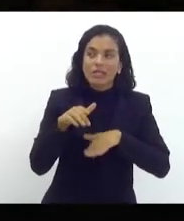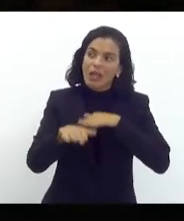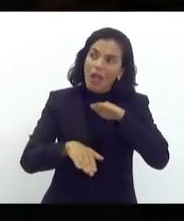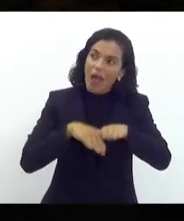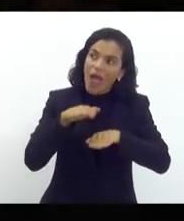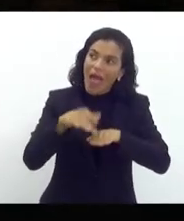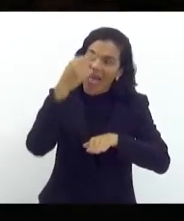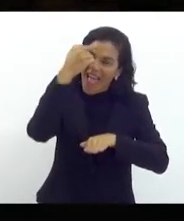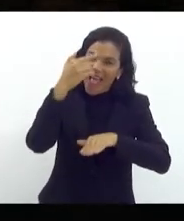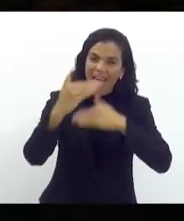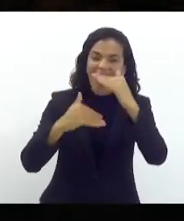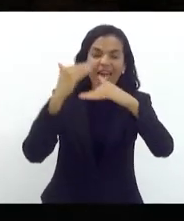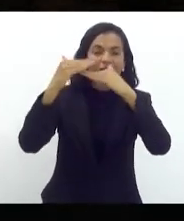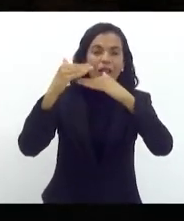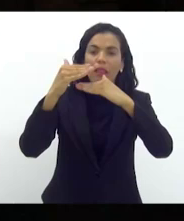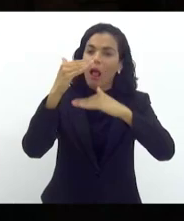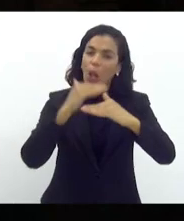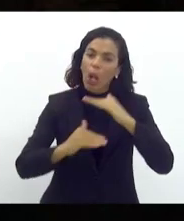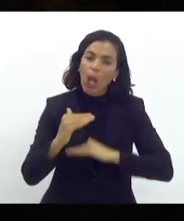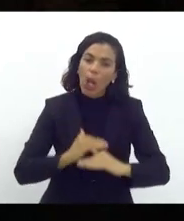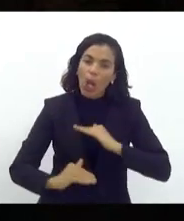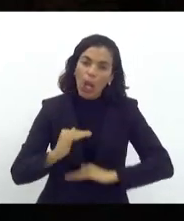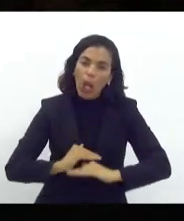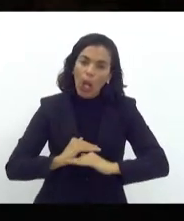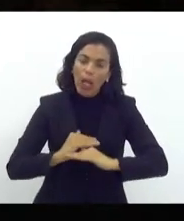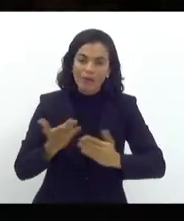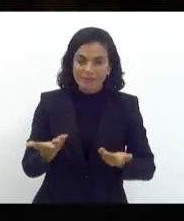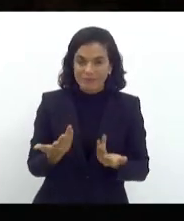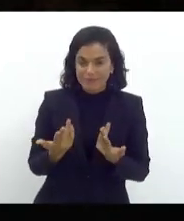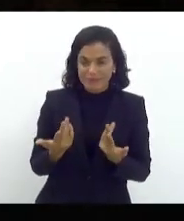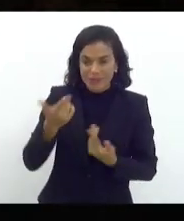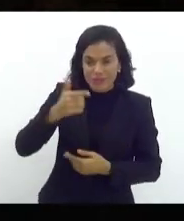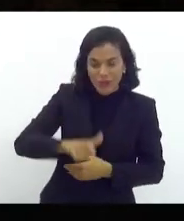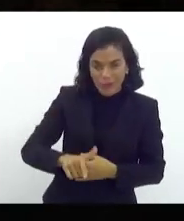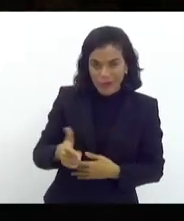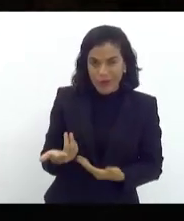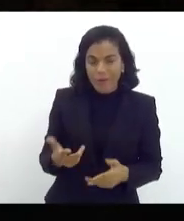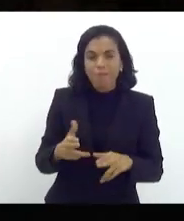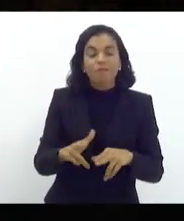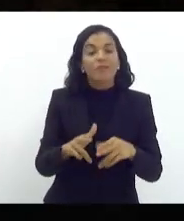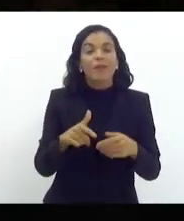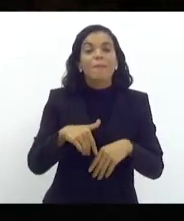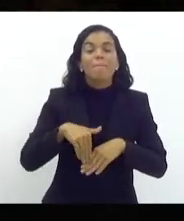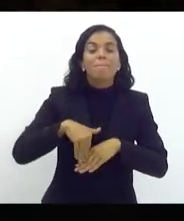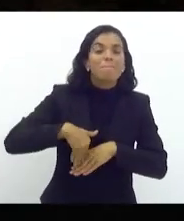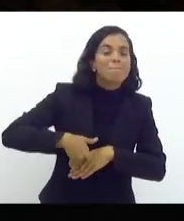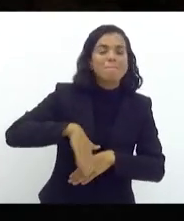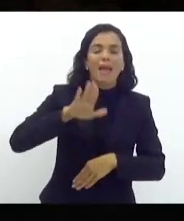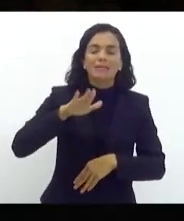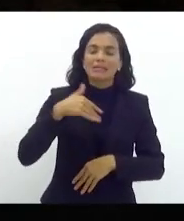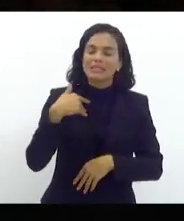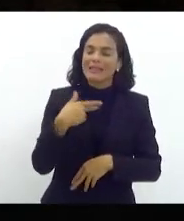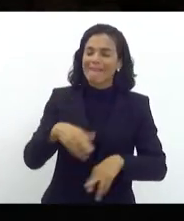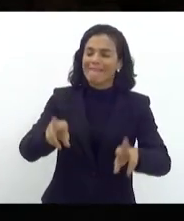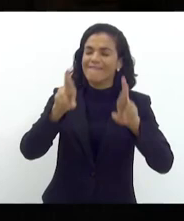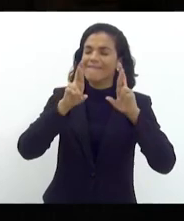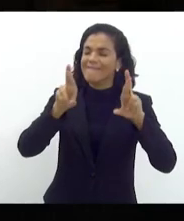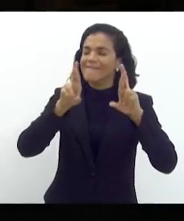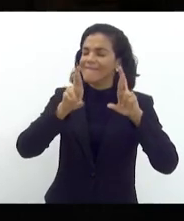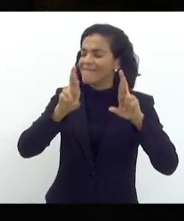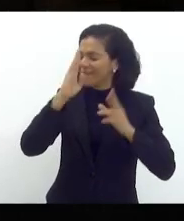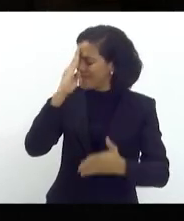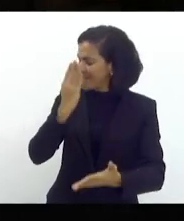avanço achando que tá avançando daqui a pouco tem que recuar tudo de novo e porque mais que a gente queira acreditar